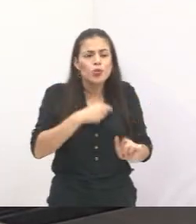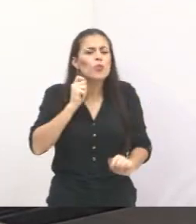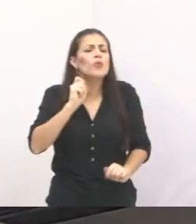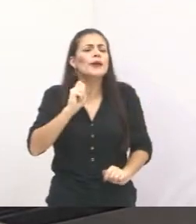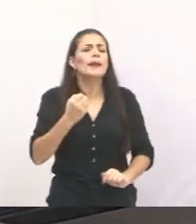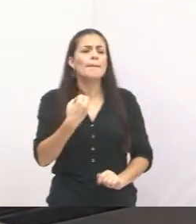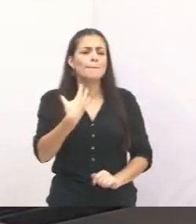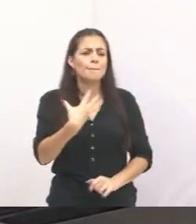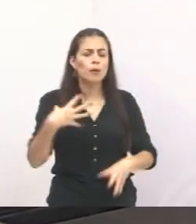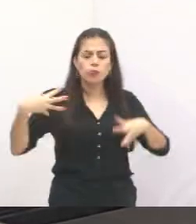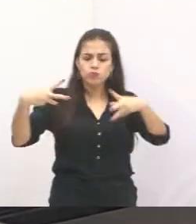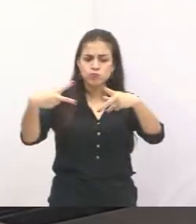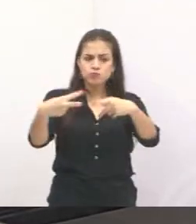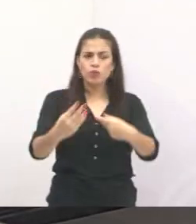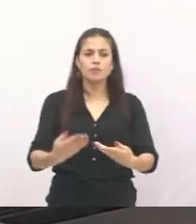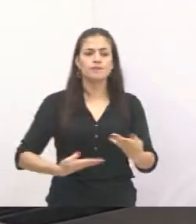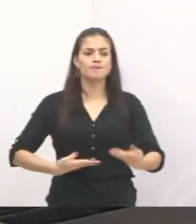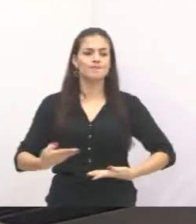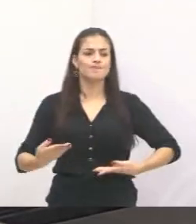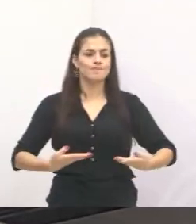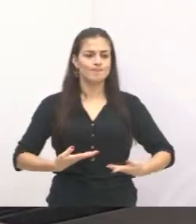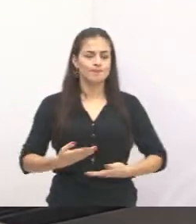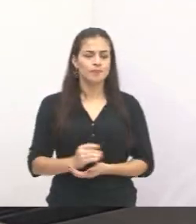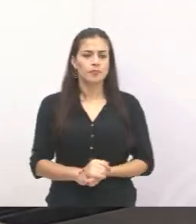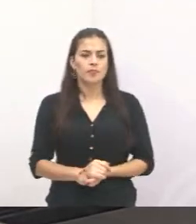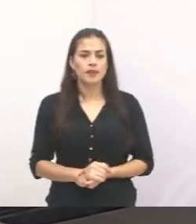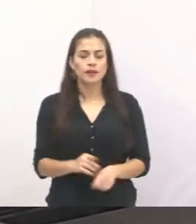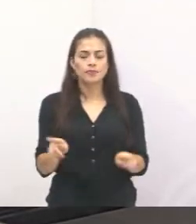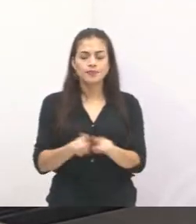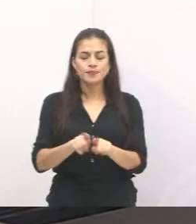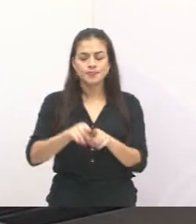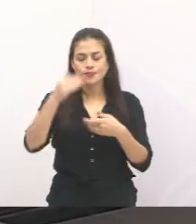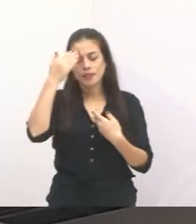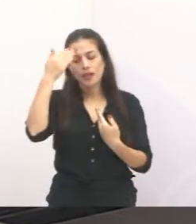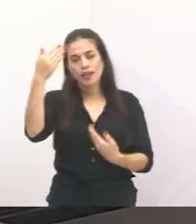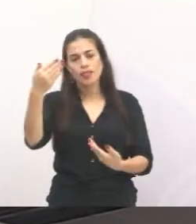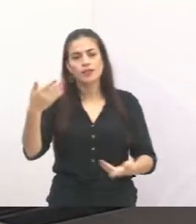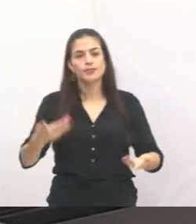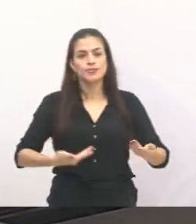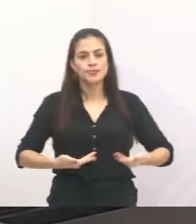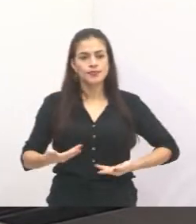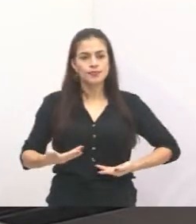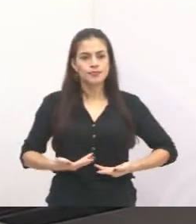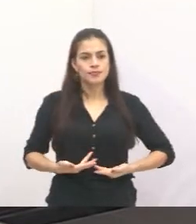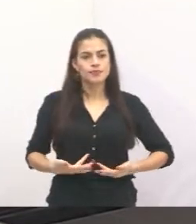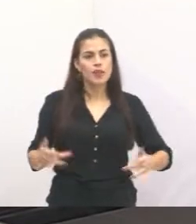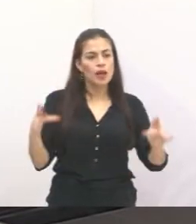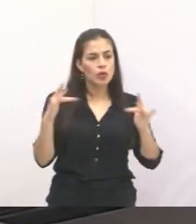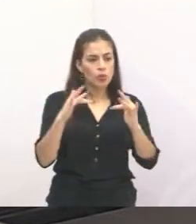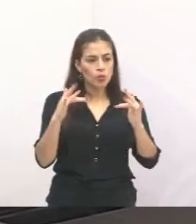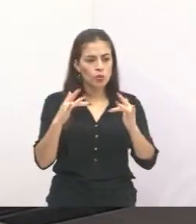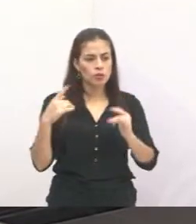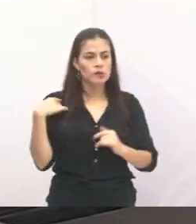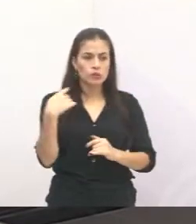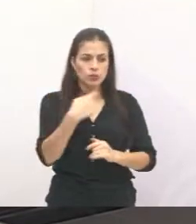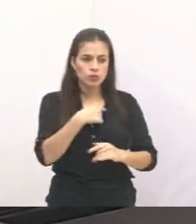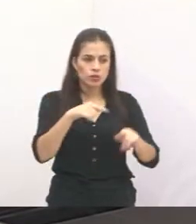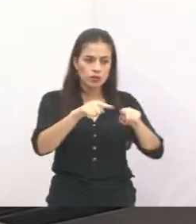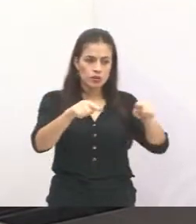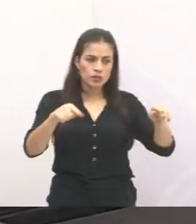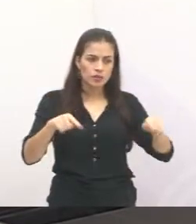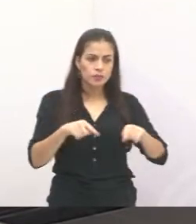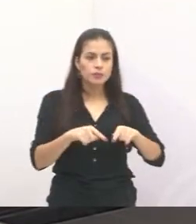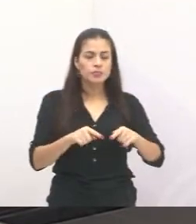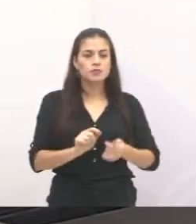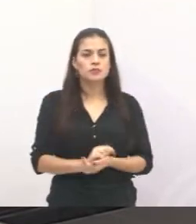os servidores. Também quero agradecer aos servidores que entraram em contato com o nosso gabinete